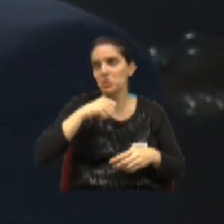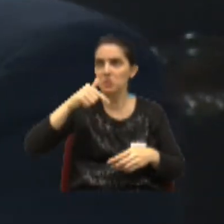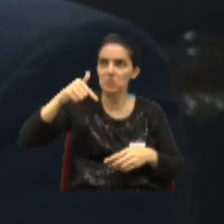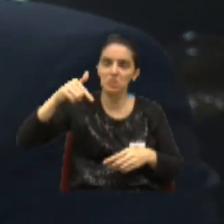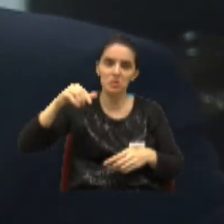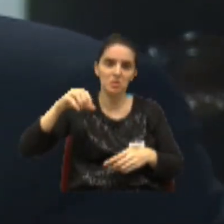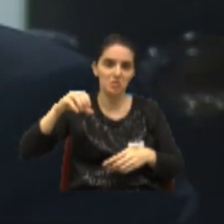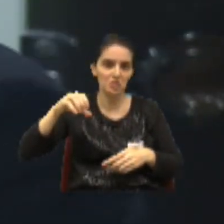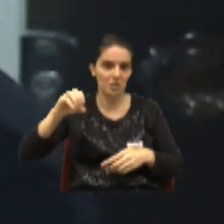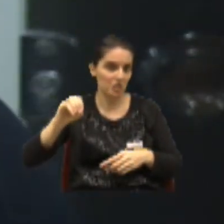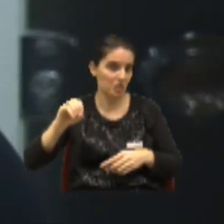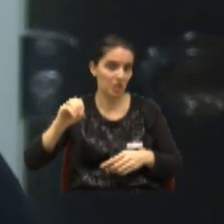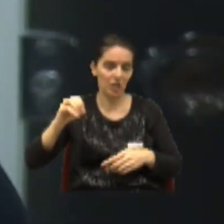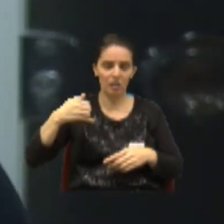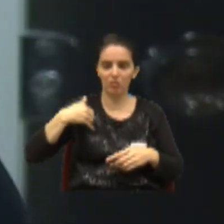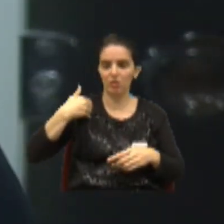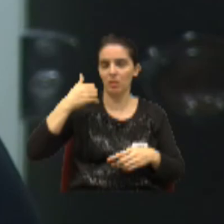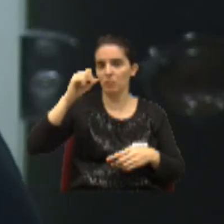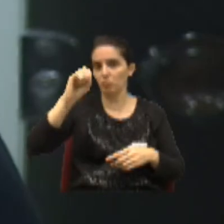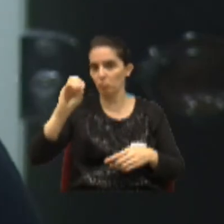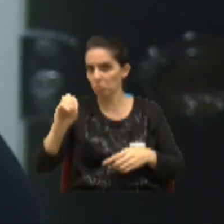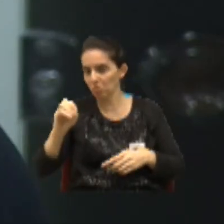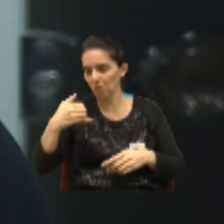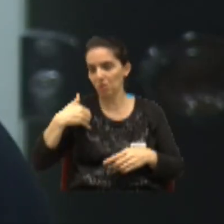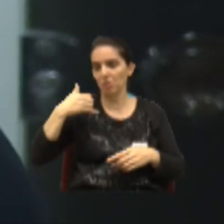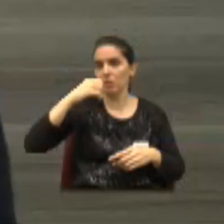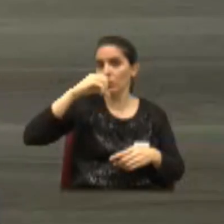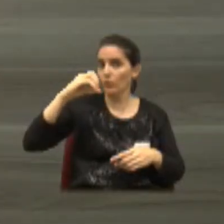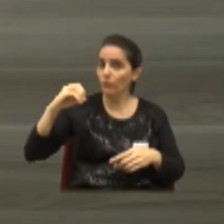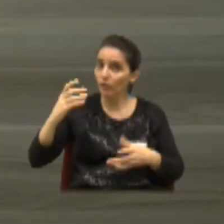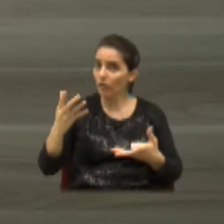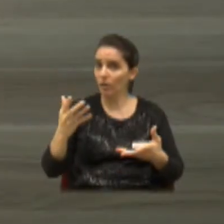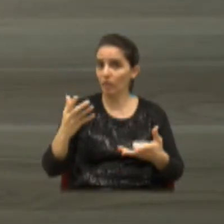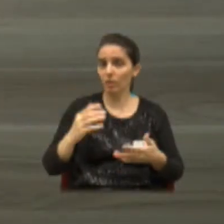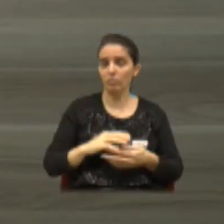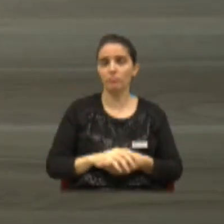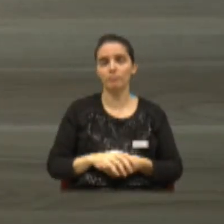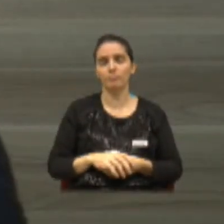80, 90 anos. E isso é uma coisa muito